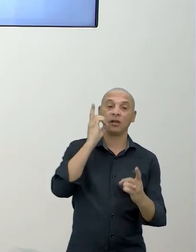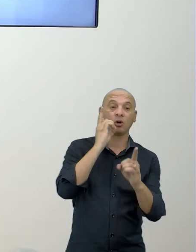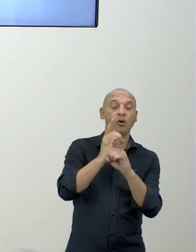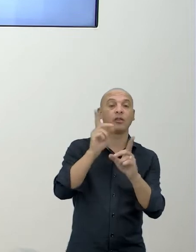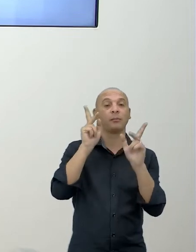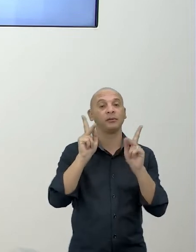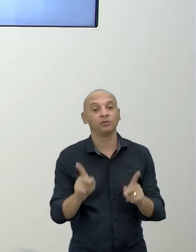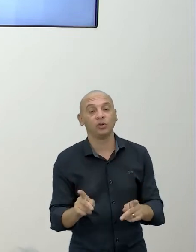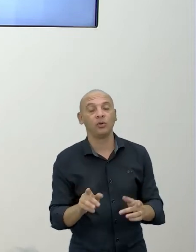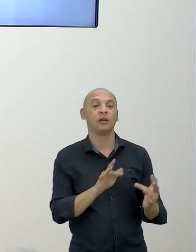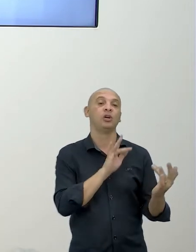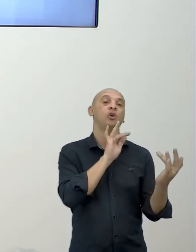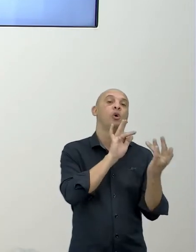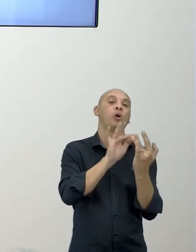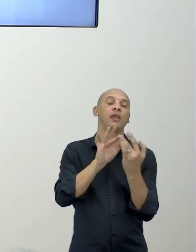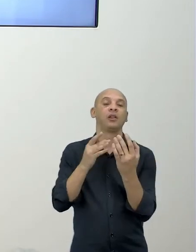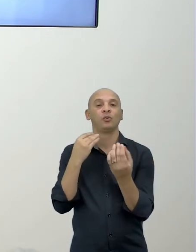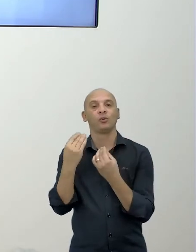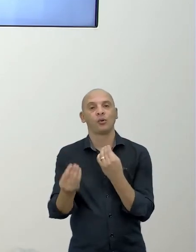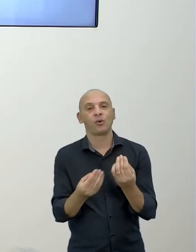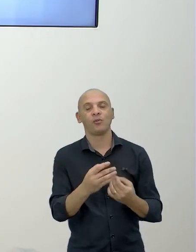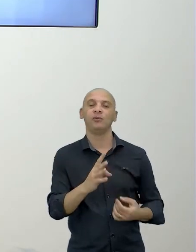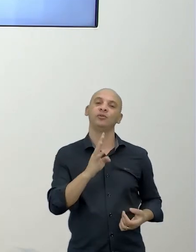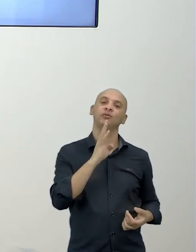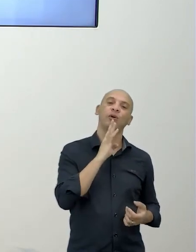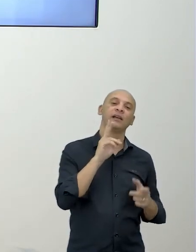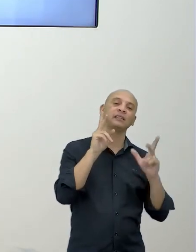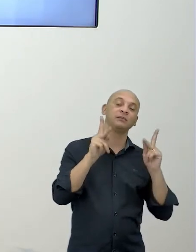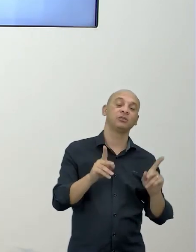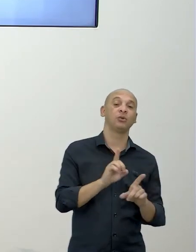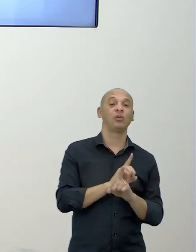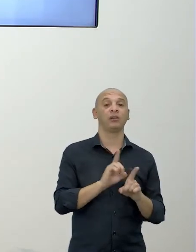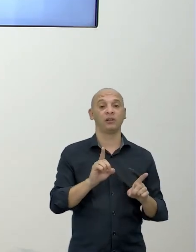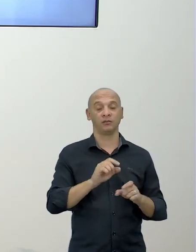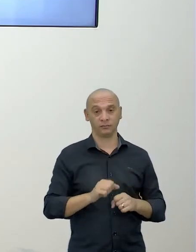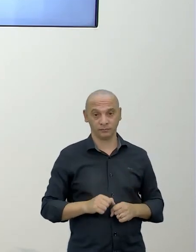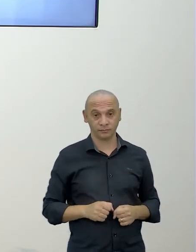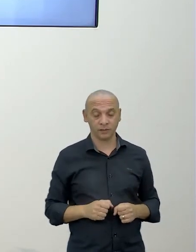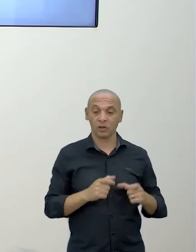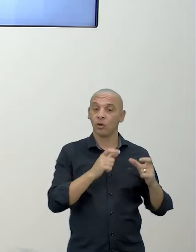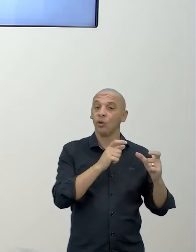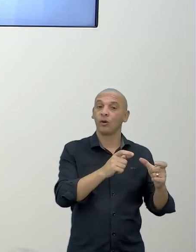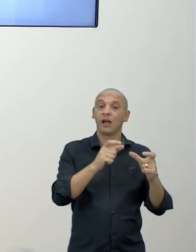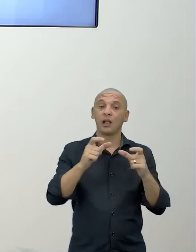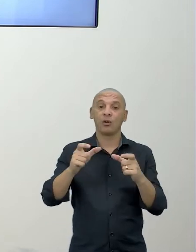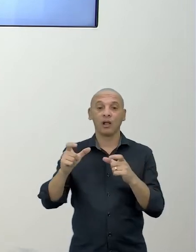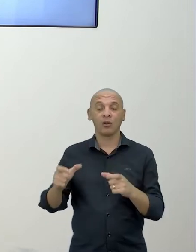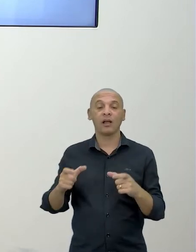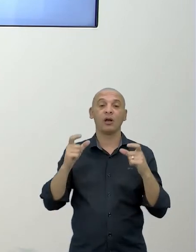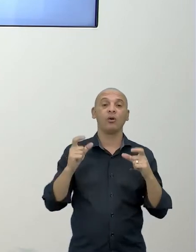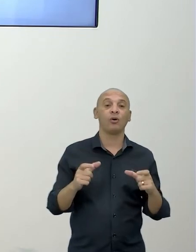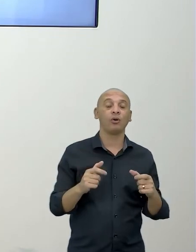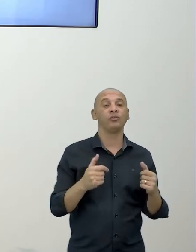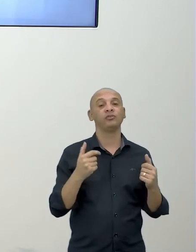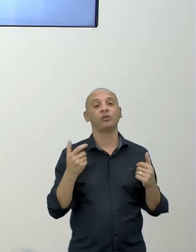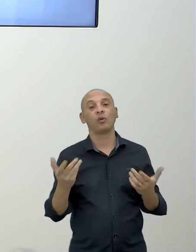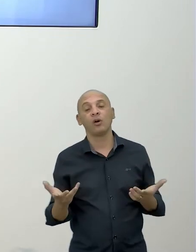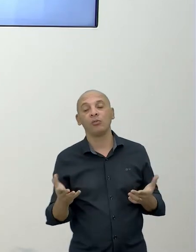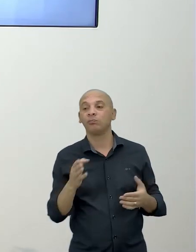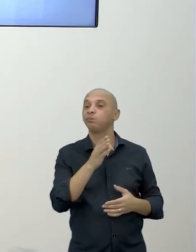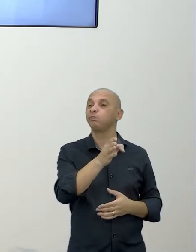tudo. Como foram as entrevistas? Como você foi até essas pessoas? Como você entrou em contato com elas?